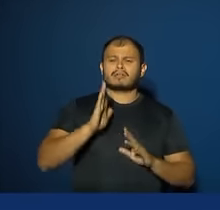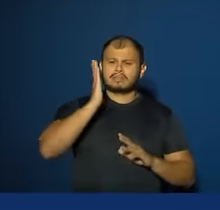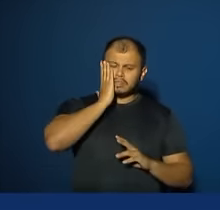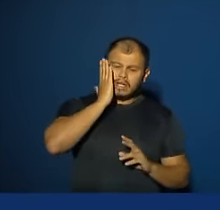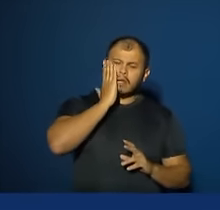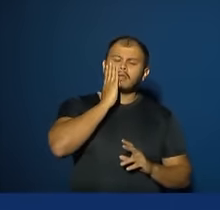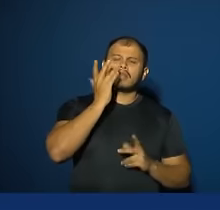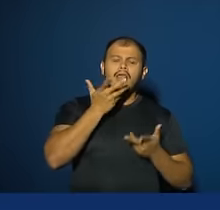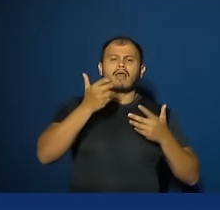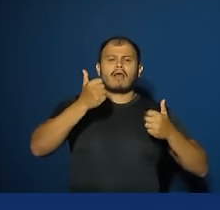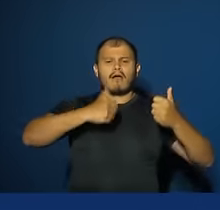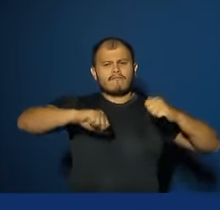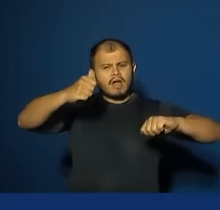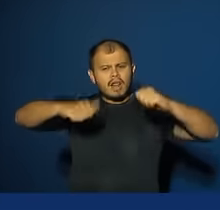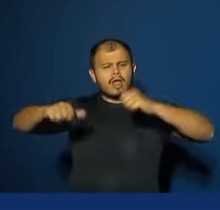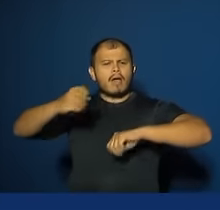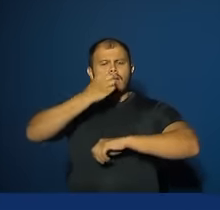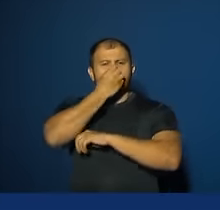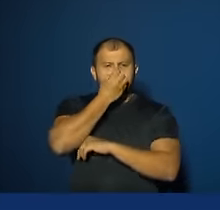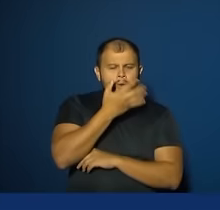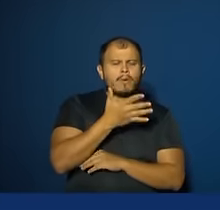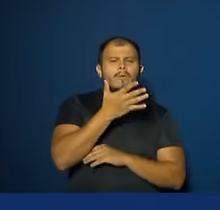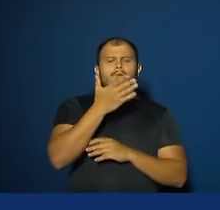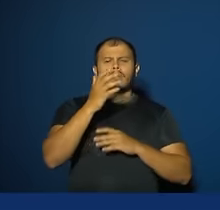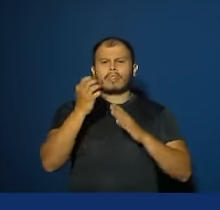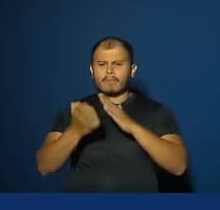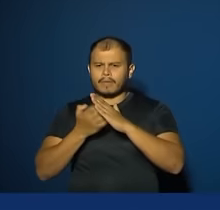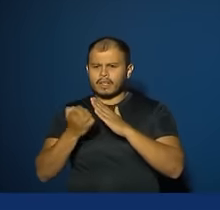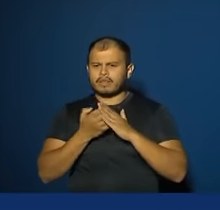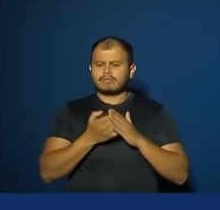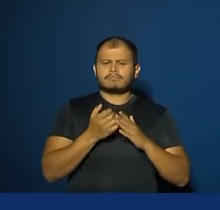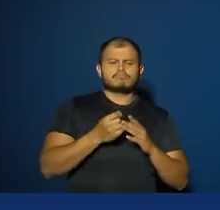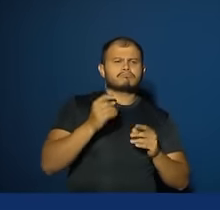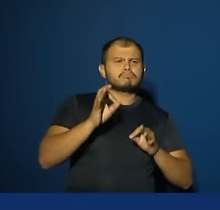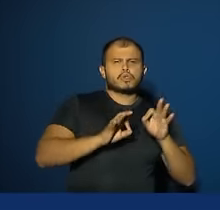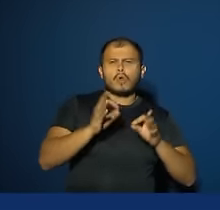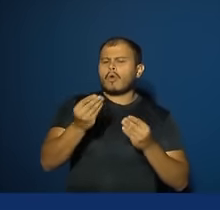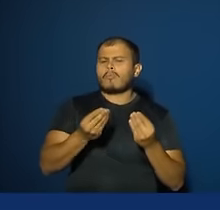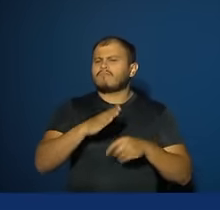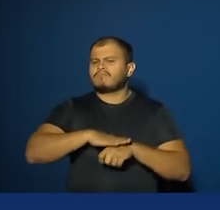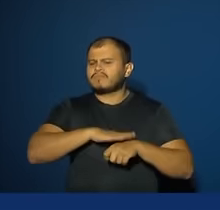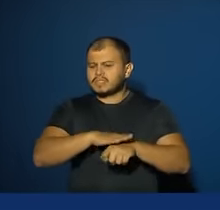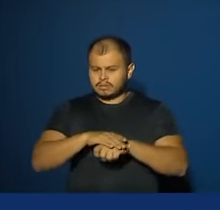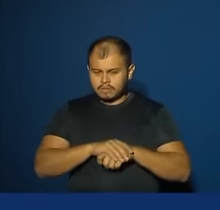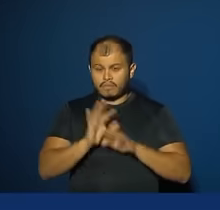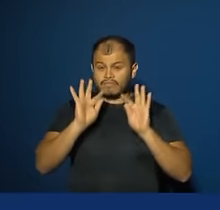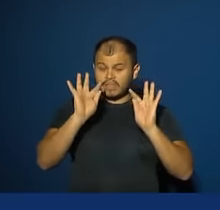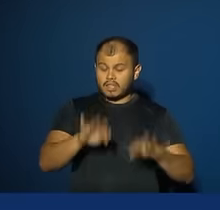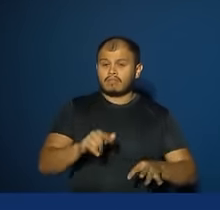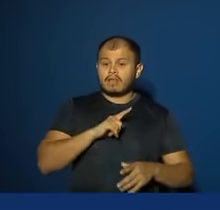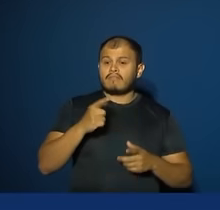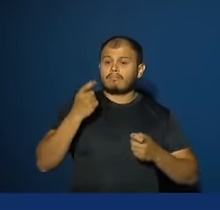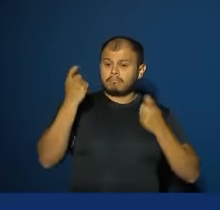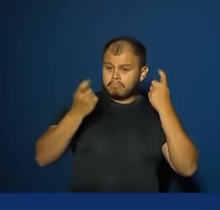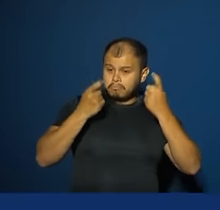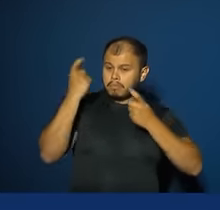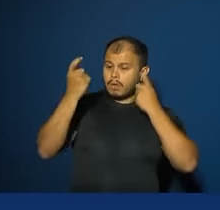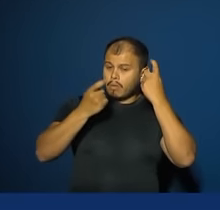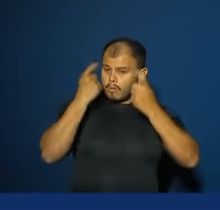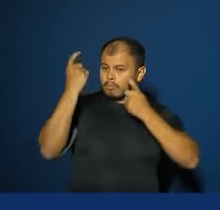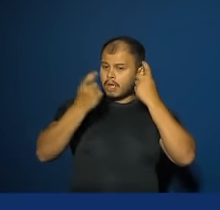de avaliar boas empresas, olhar o horizonte médio e longo prazo, no final estava muito preocupado com o seu